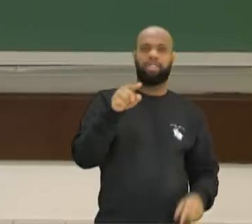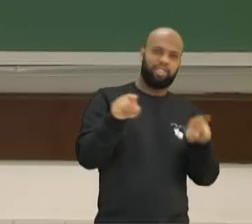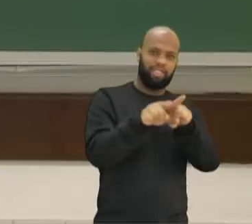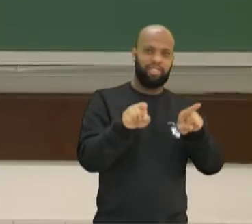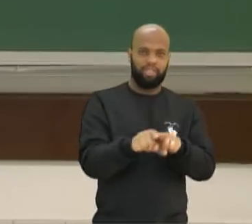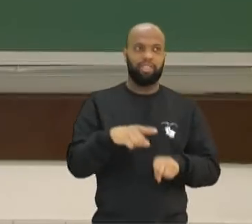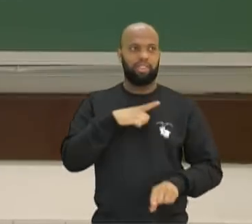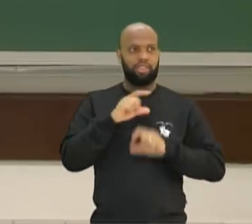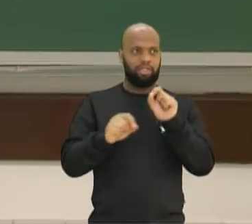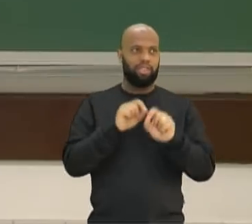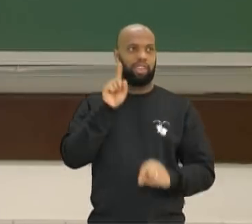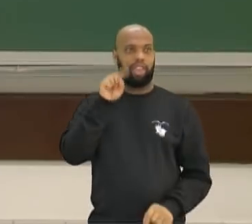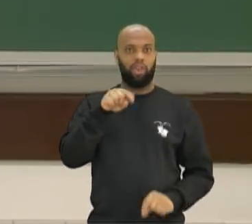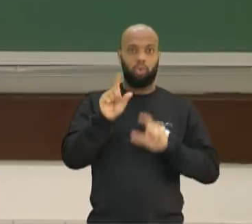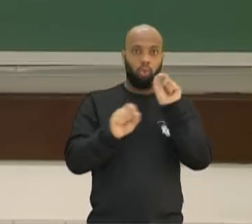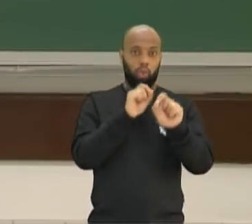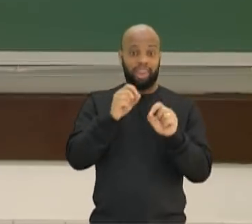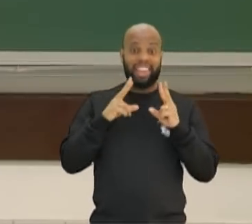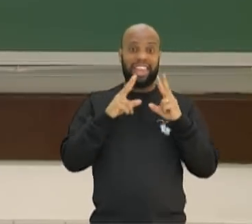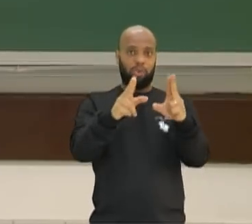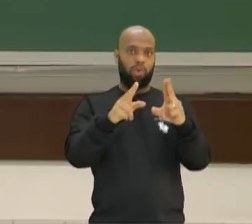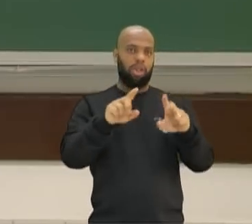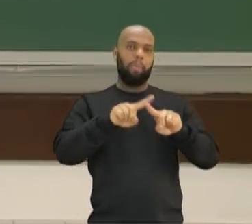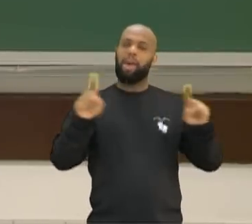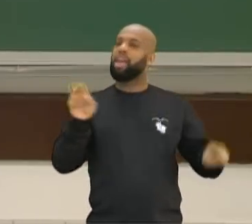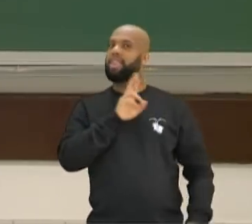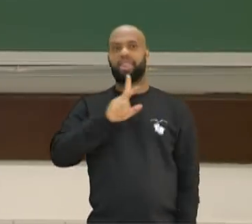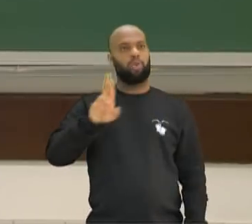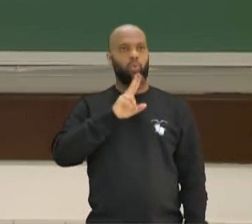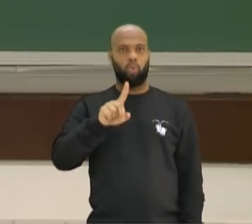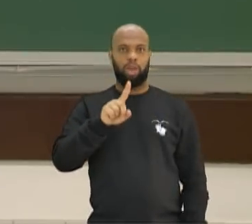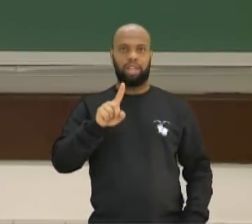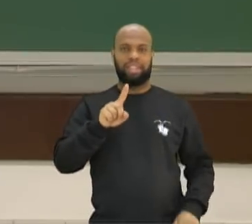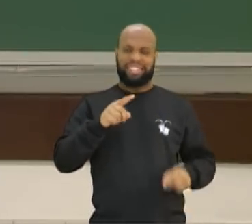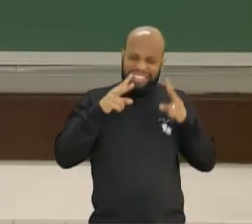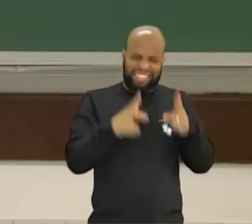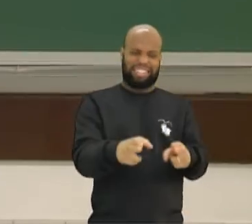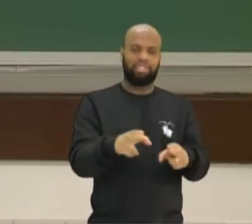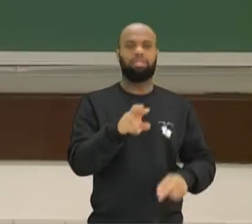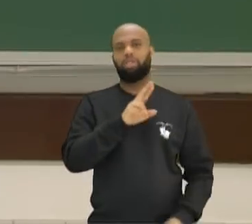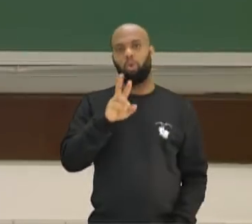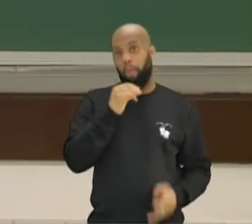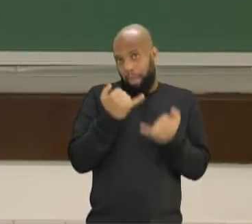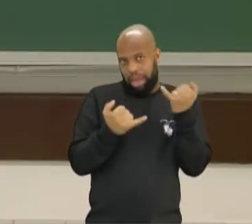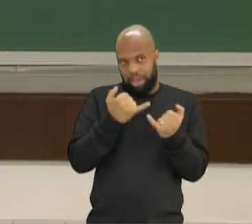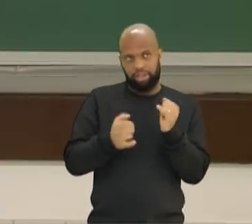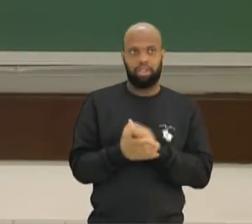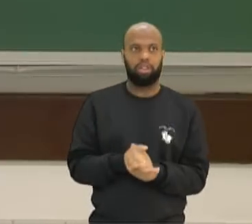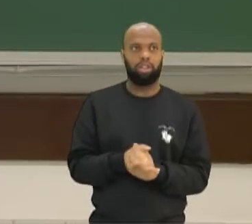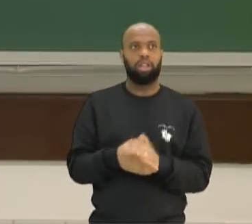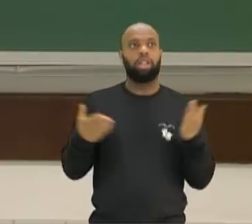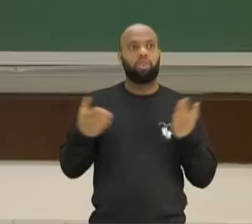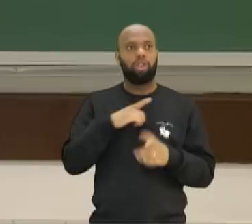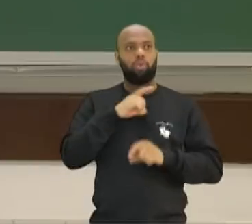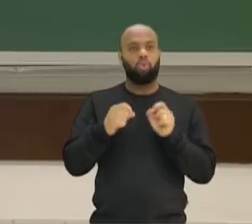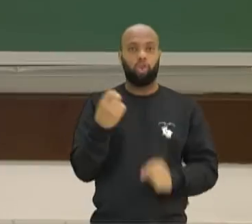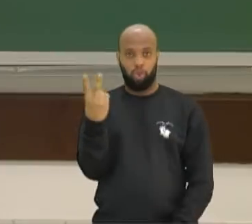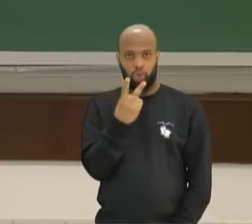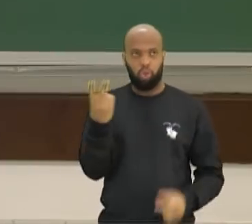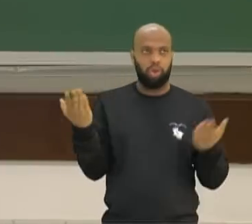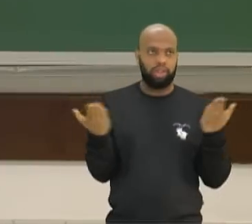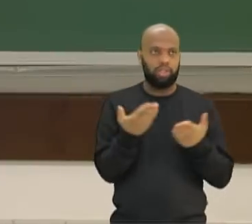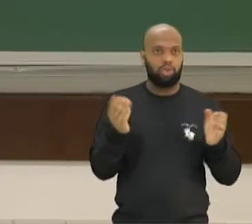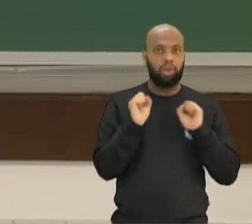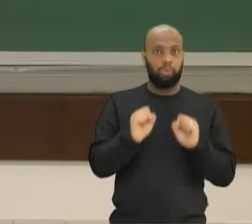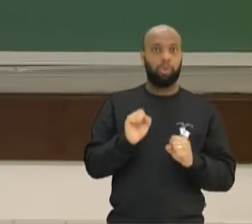que eu tenho que ela é igual, mas ela não é idêntica. Deixo para vocês 2